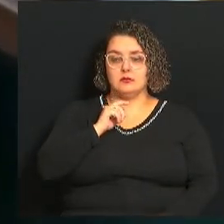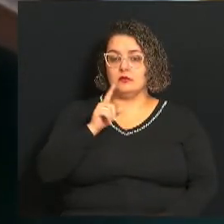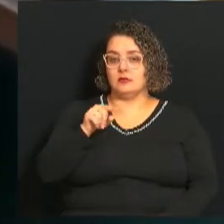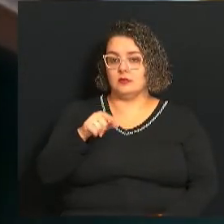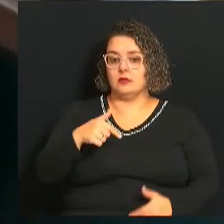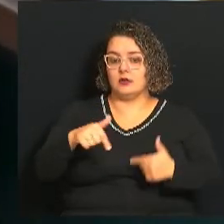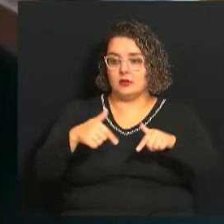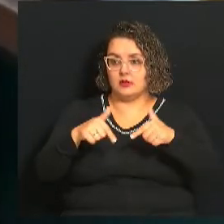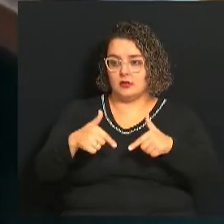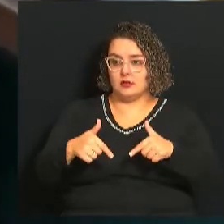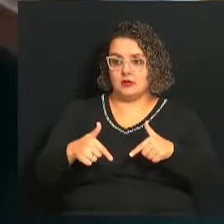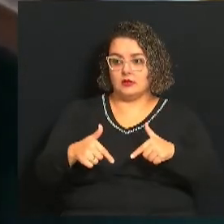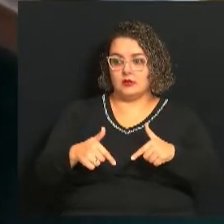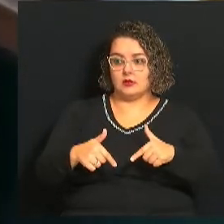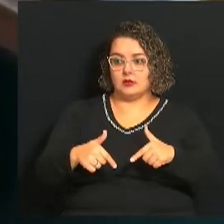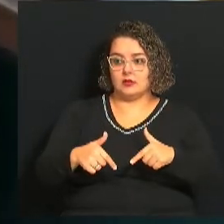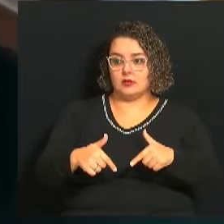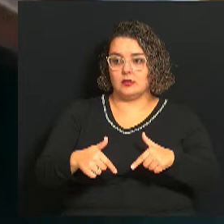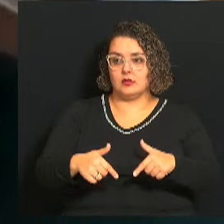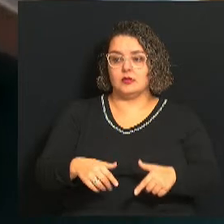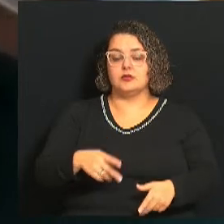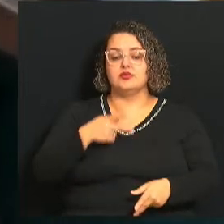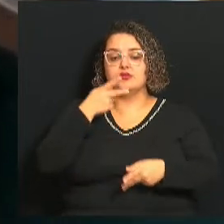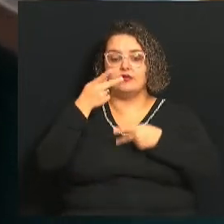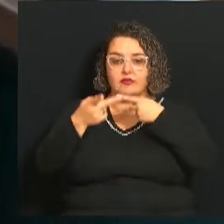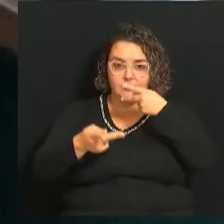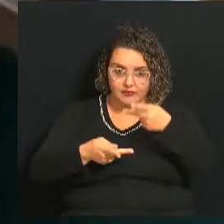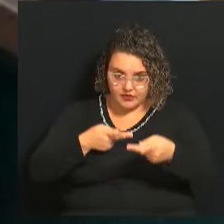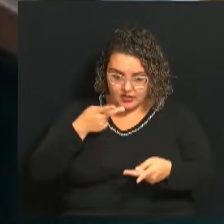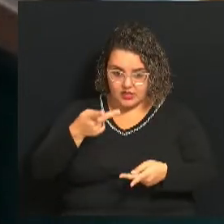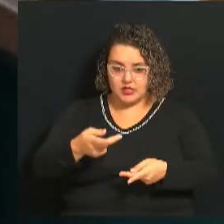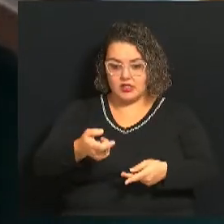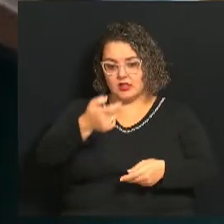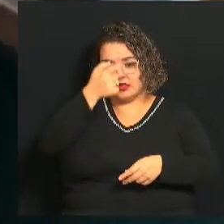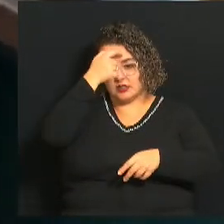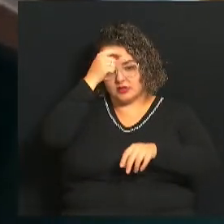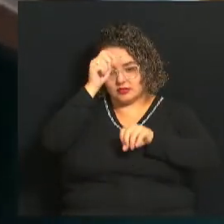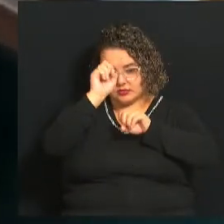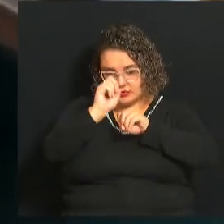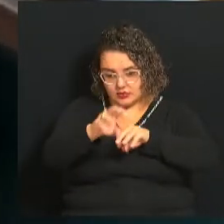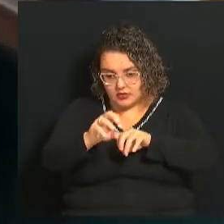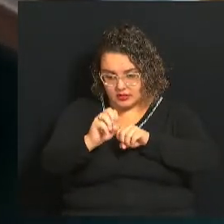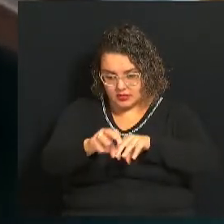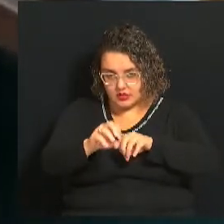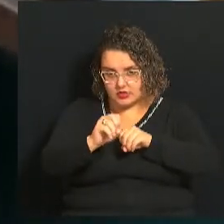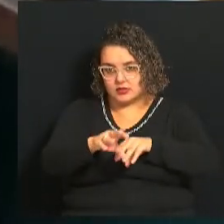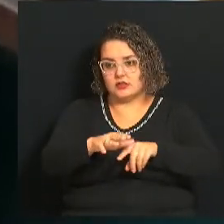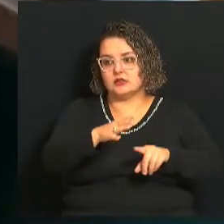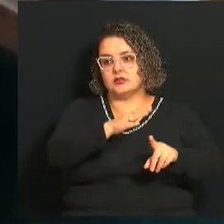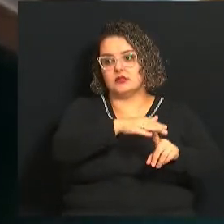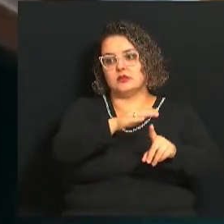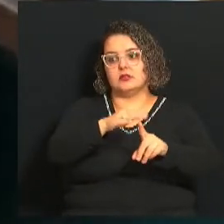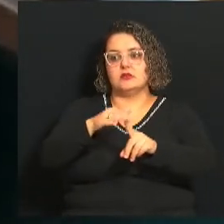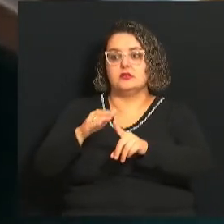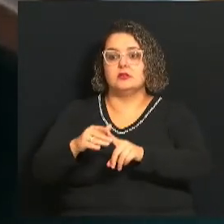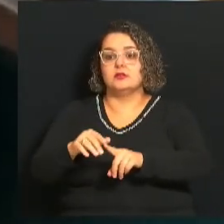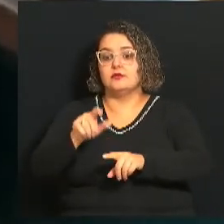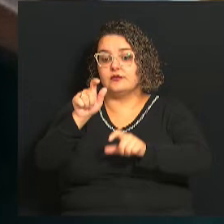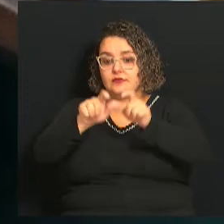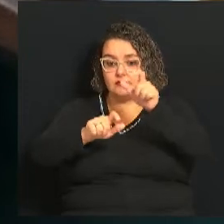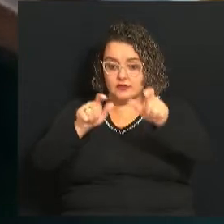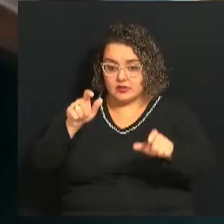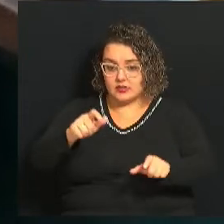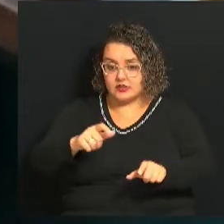através de convencimento, né? Educação ambiental, convencimento do cidadão